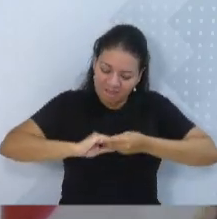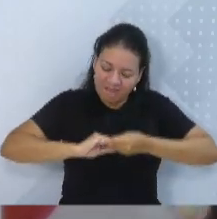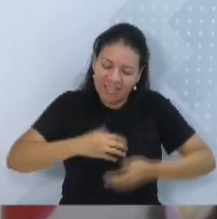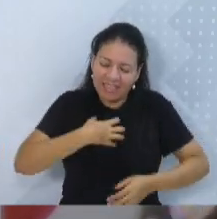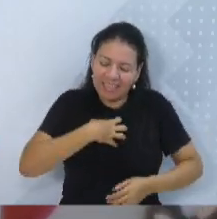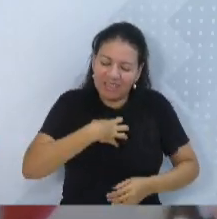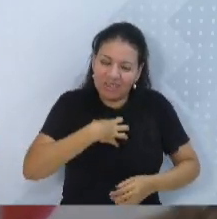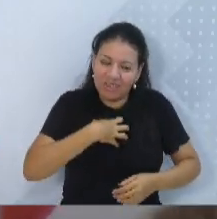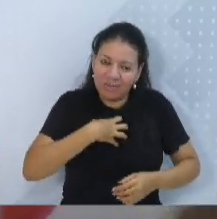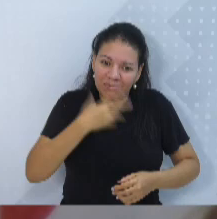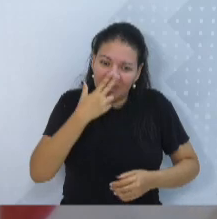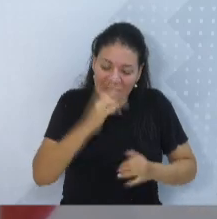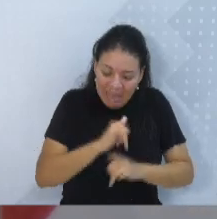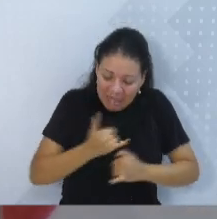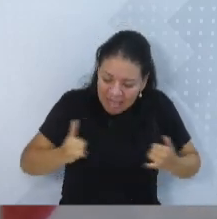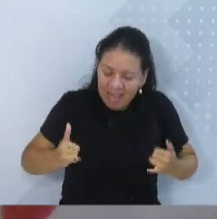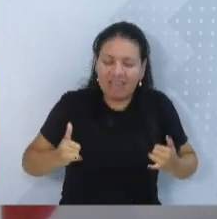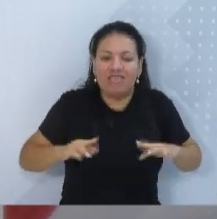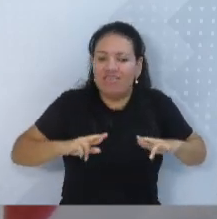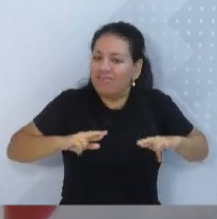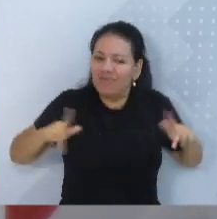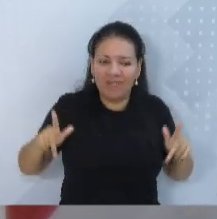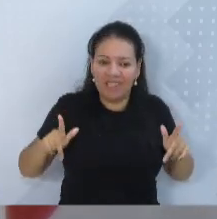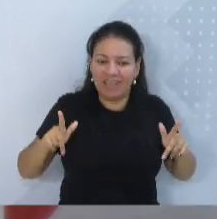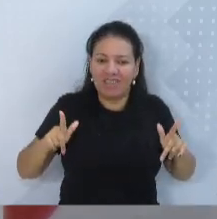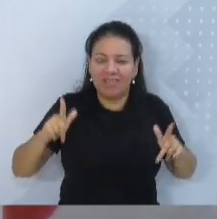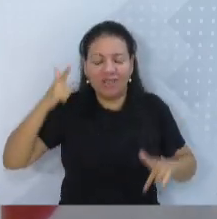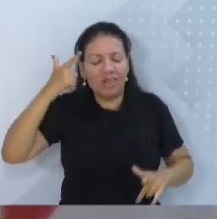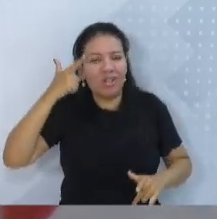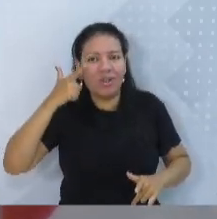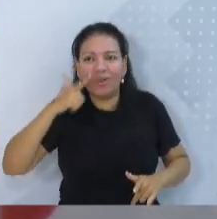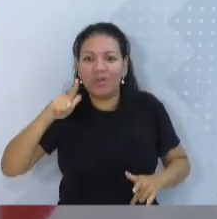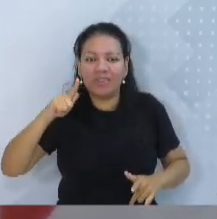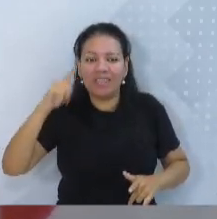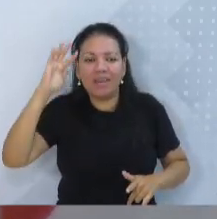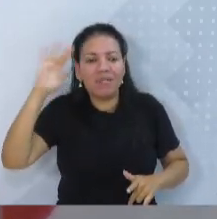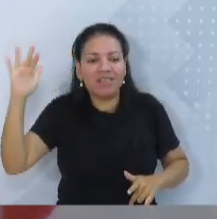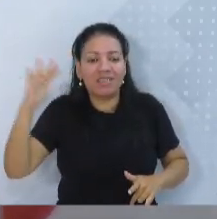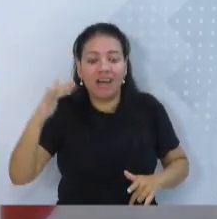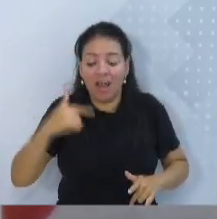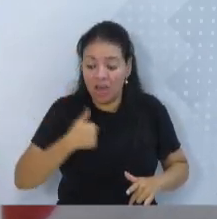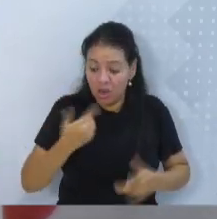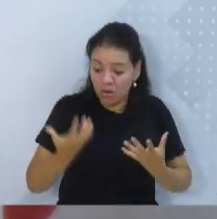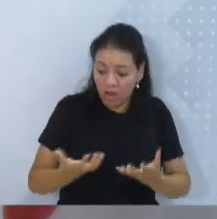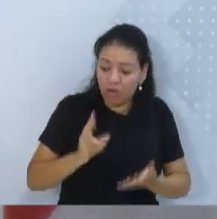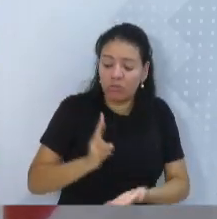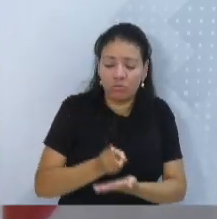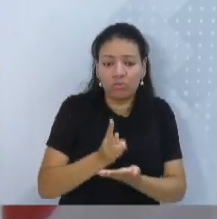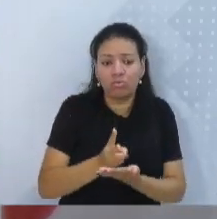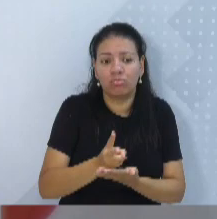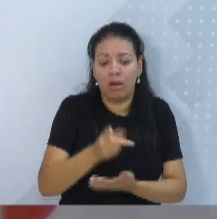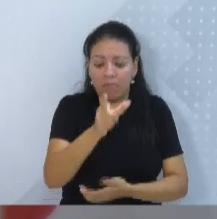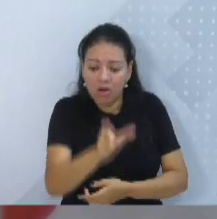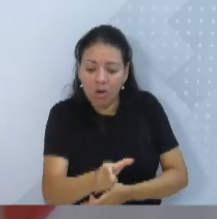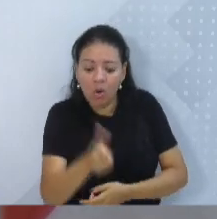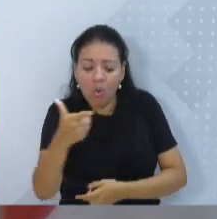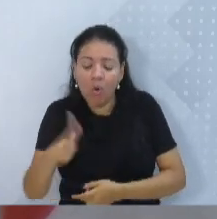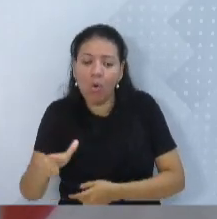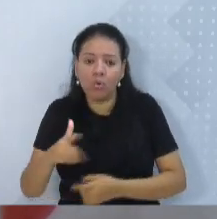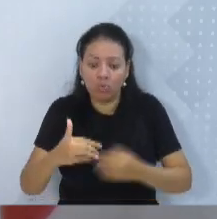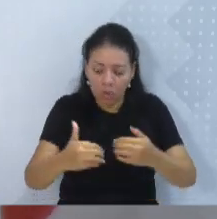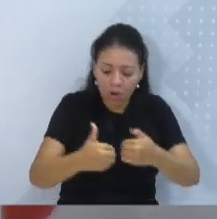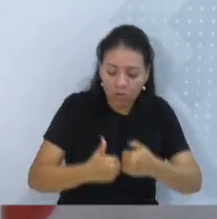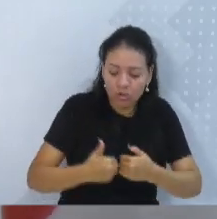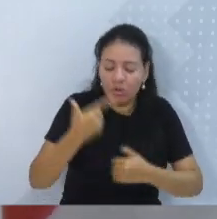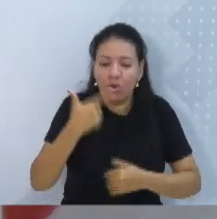que talvez vocês não tenham noção de continuar por eles e por todos os outros autistas ou